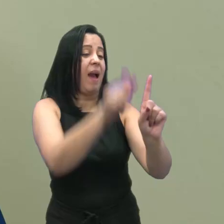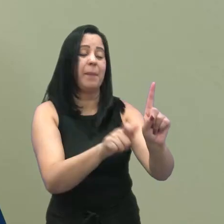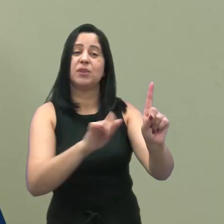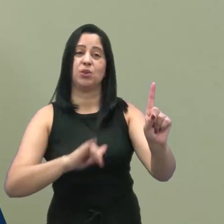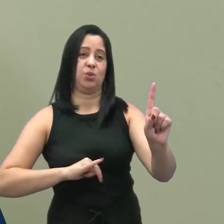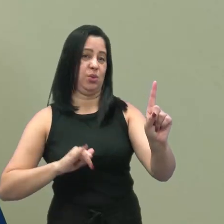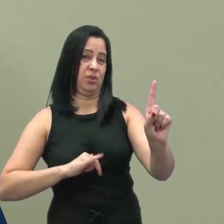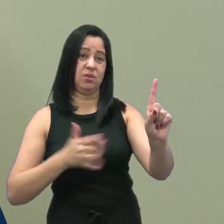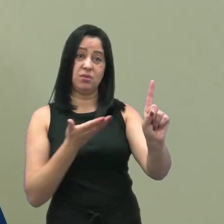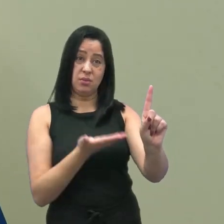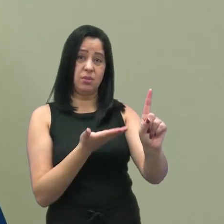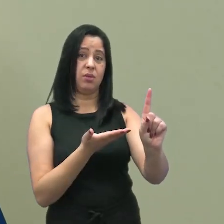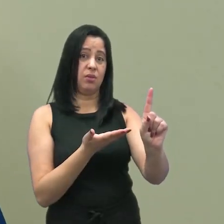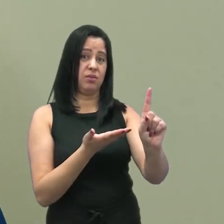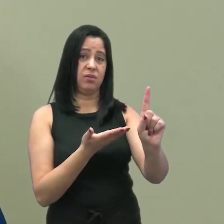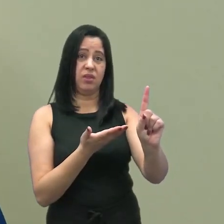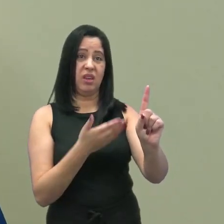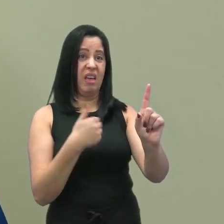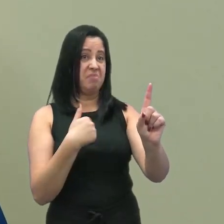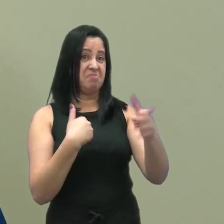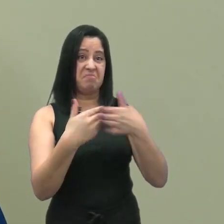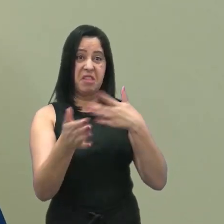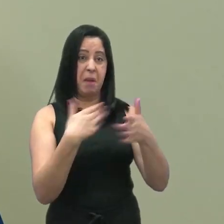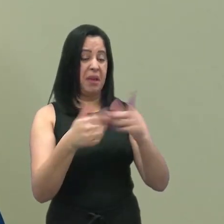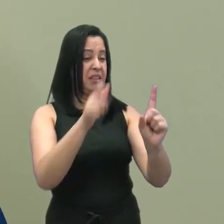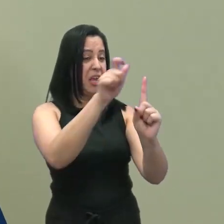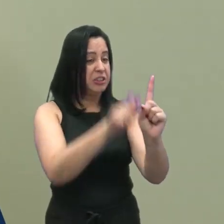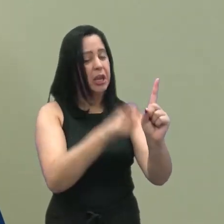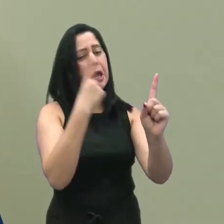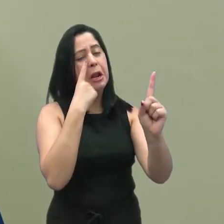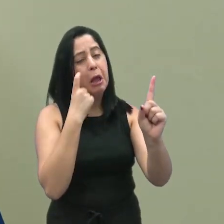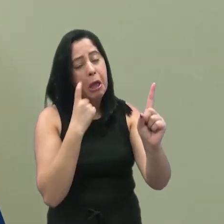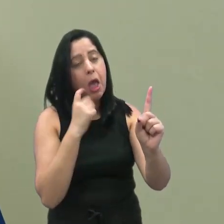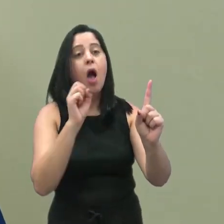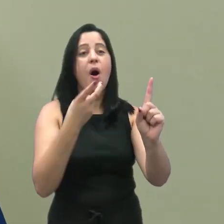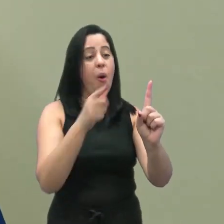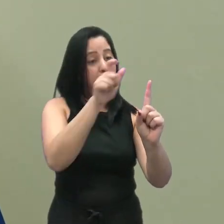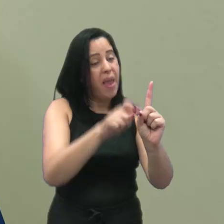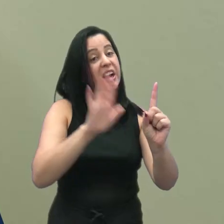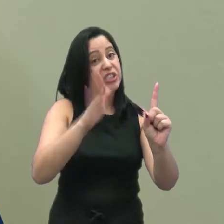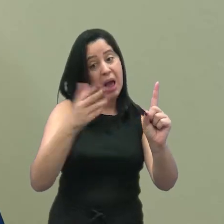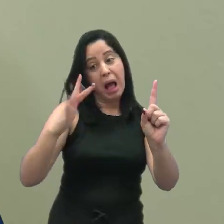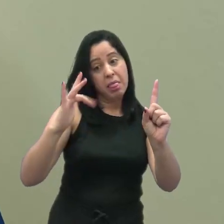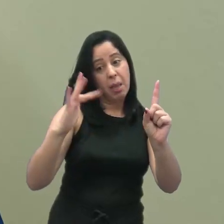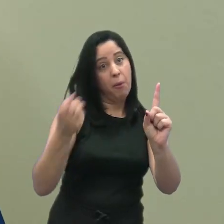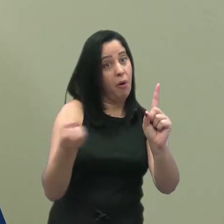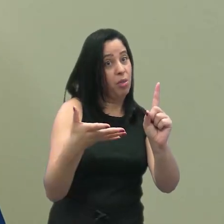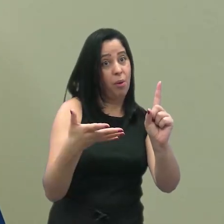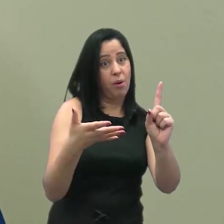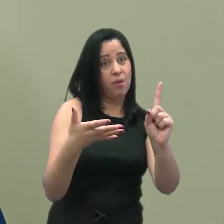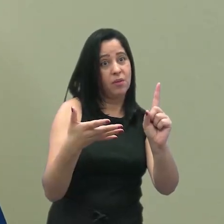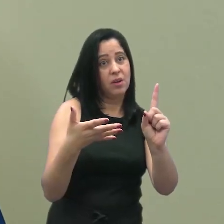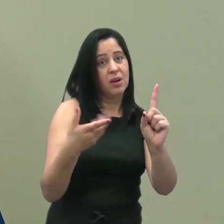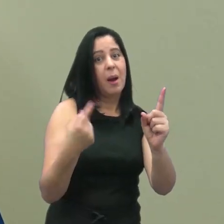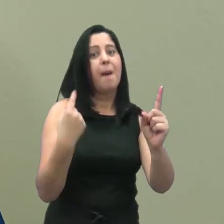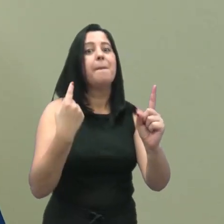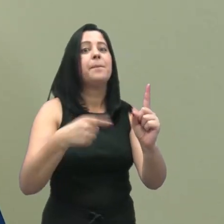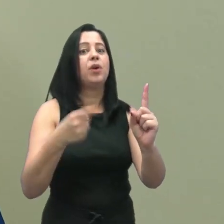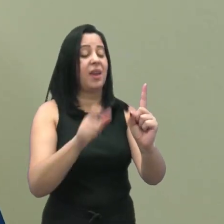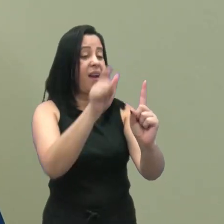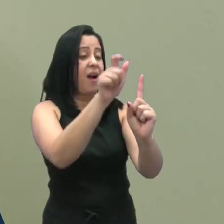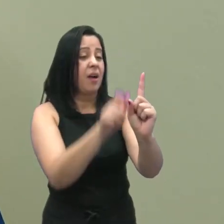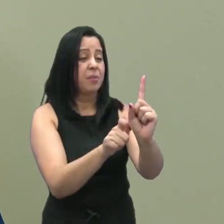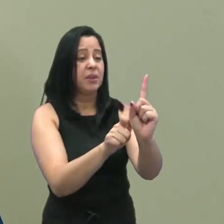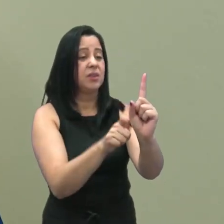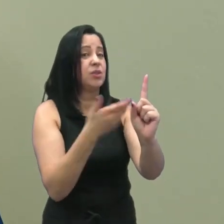para quem está passando por isso. Seja aquele que já está namorando ou que está chorando ainda, é muito difícil. Por quê? Porque